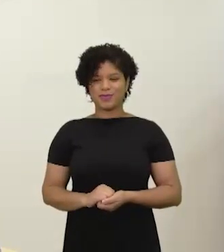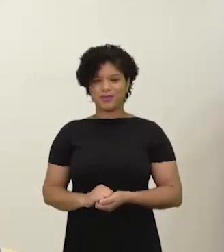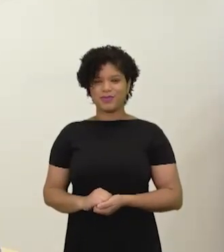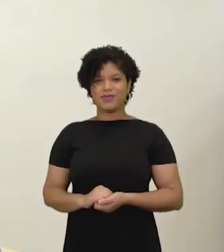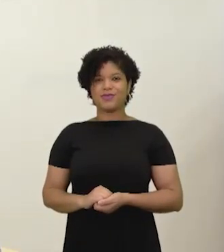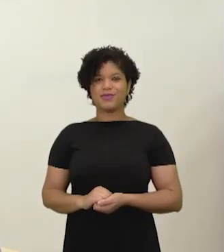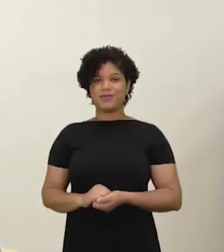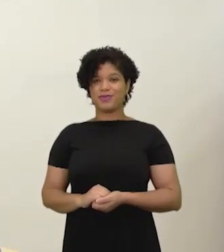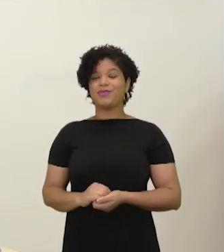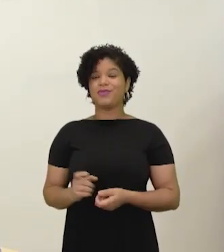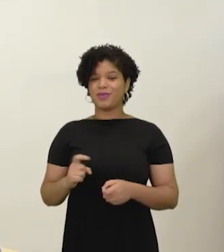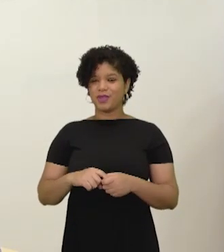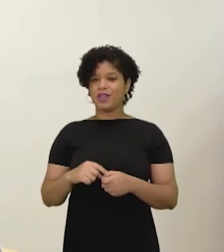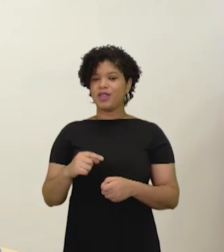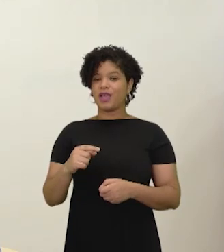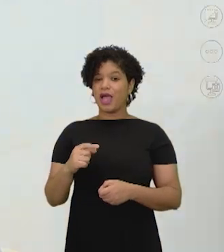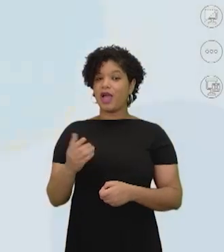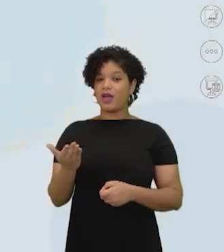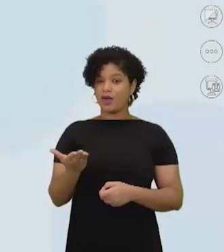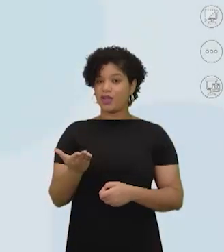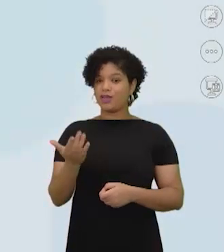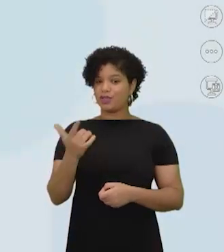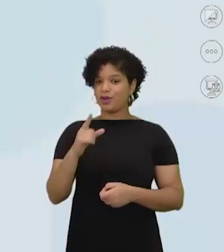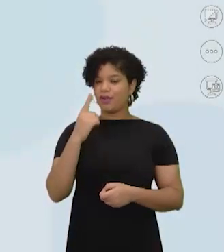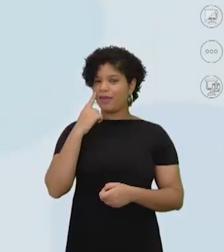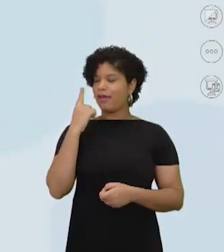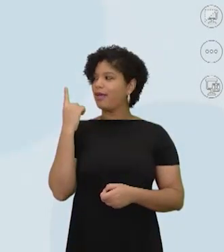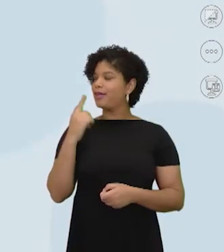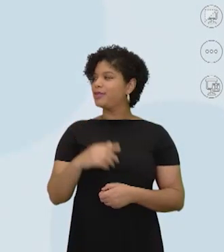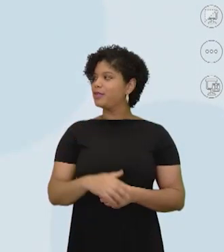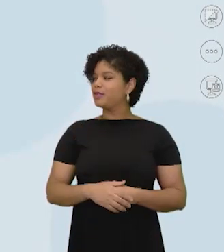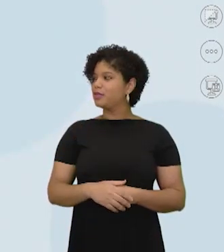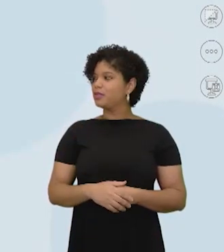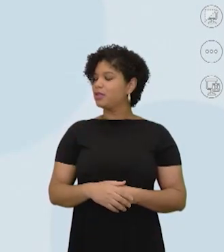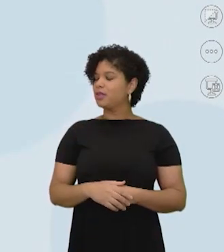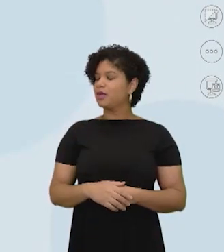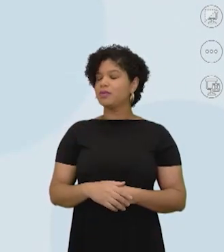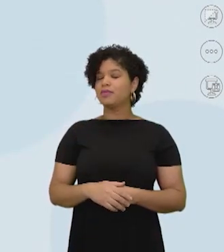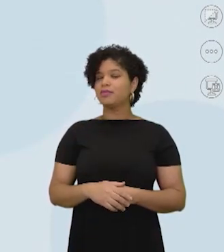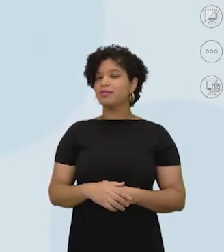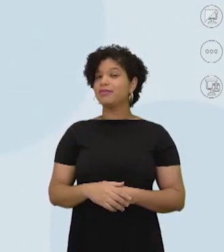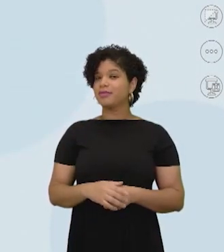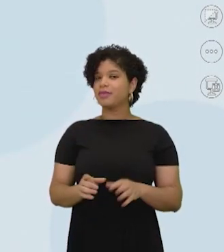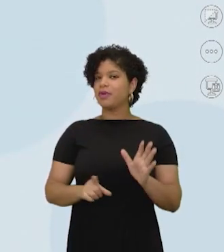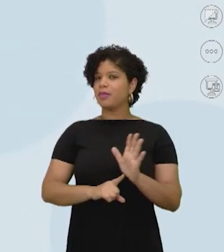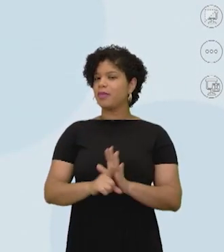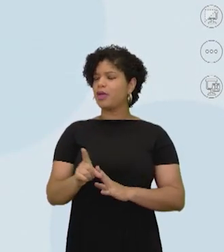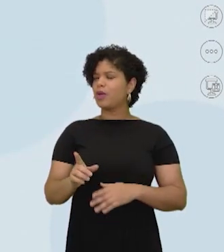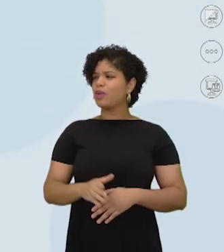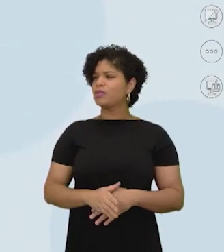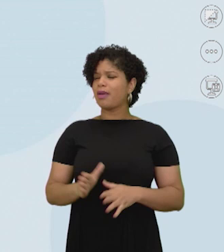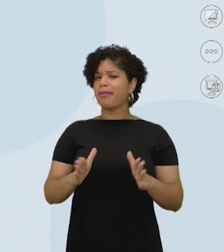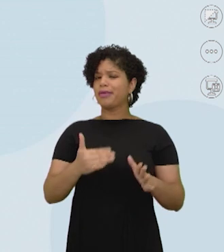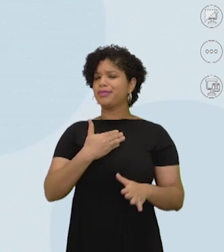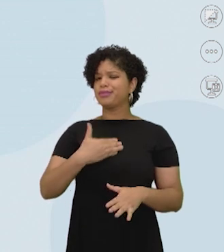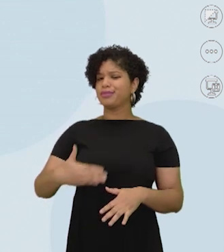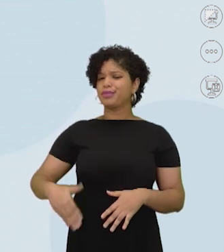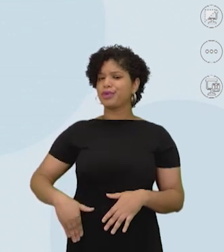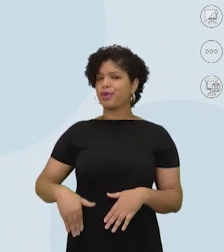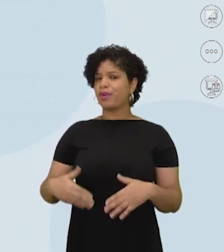Voltamos. Olha só, vou deixar novamente então a pergunta na tela, dá uma olhadinha. Qual era o regime político vigente antes